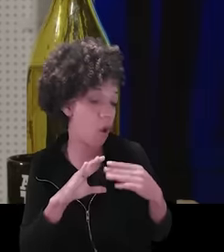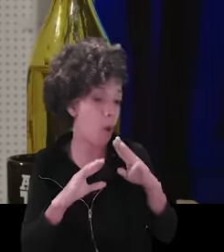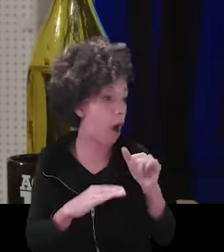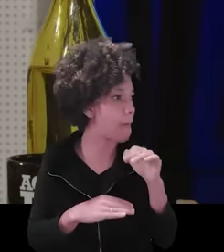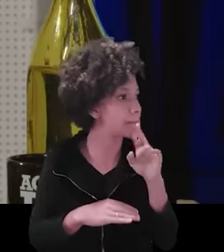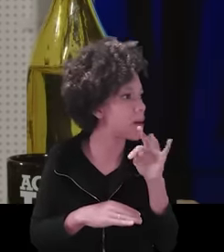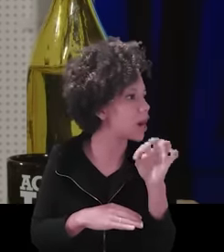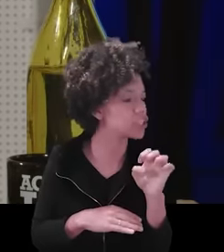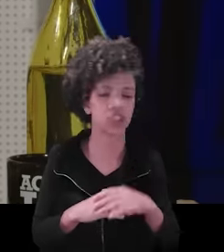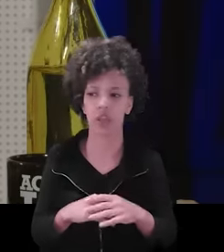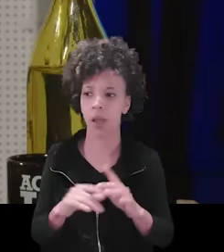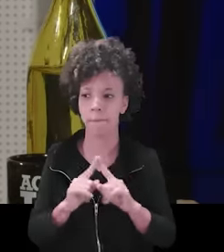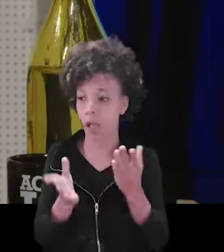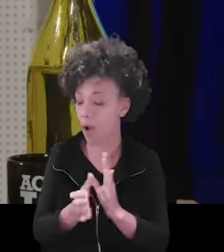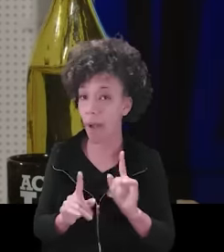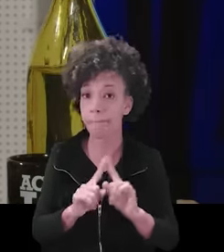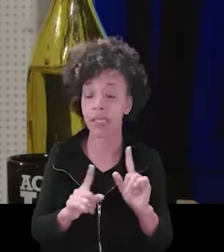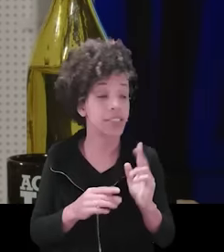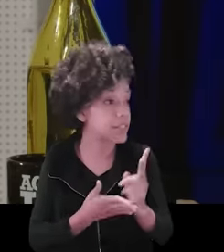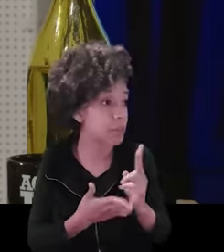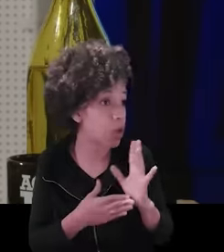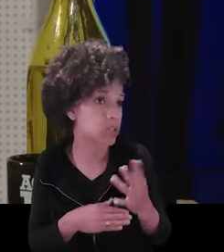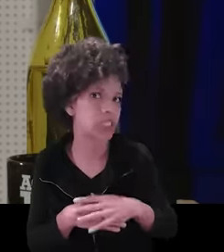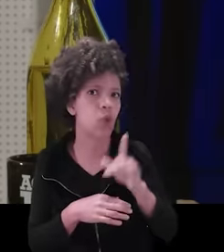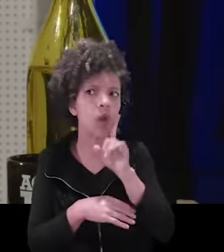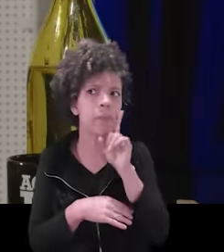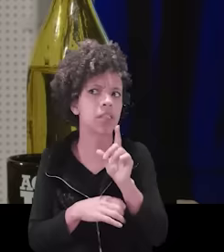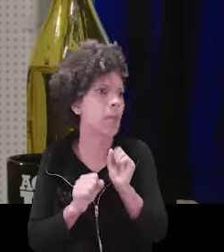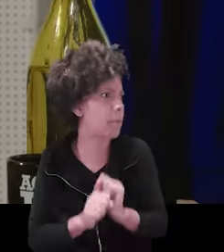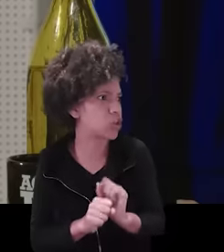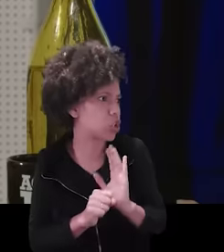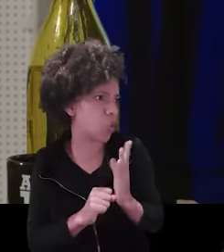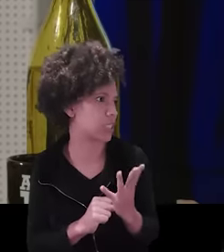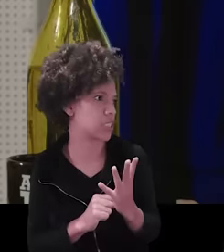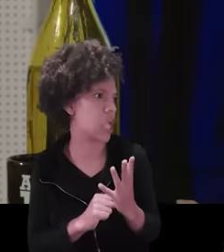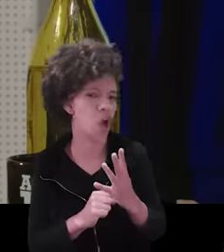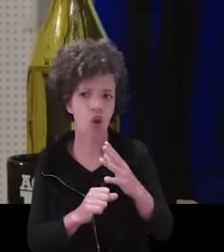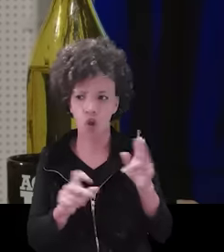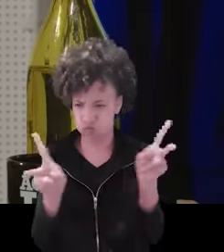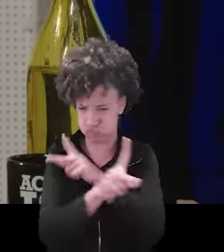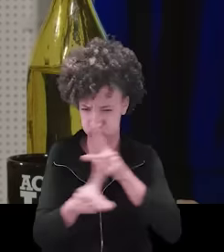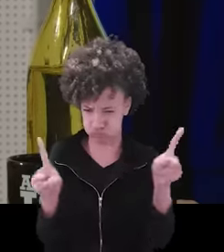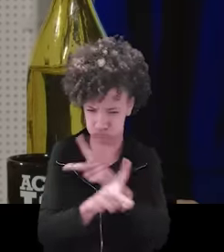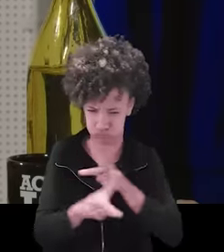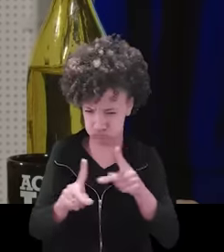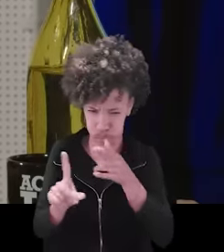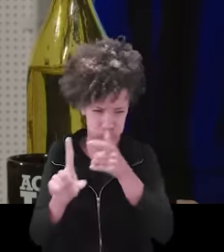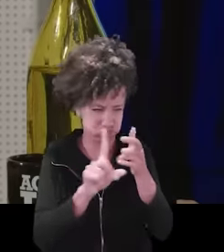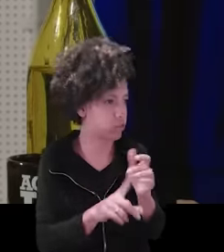sempre assim quando vai vir furacão quando algo que o americano acha que pode acontecer